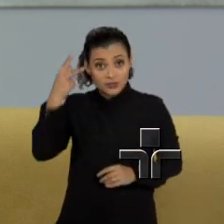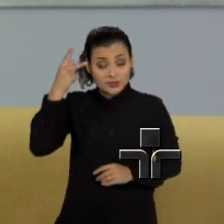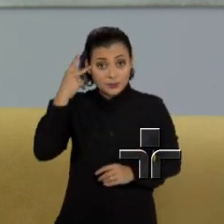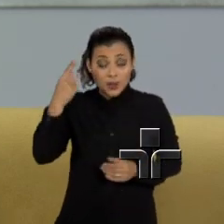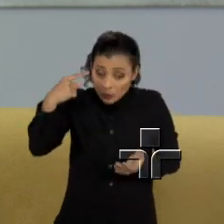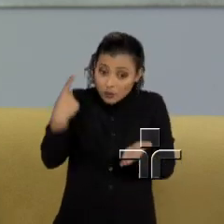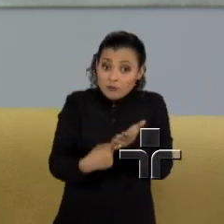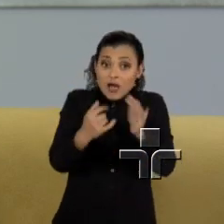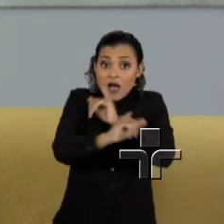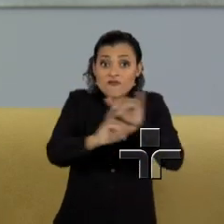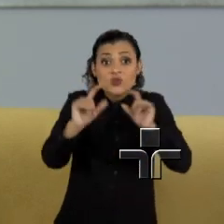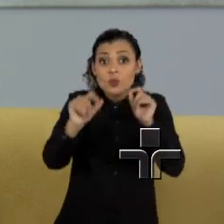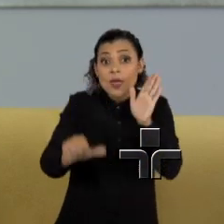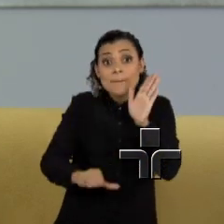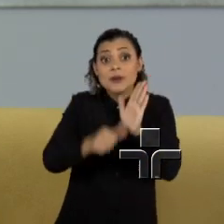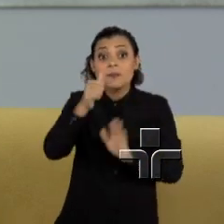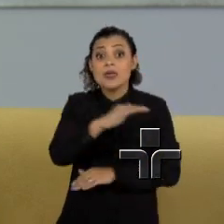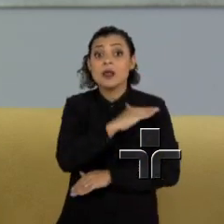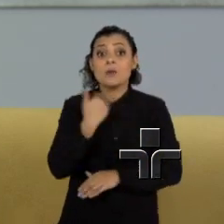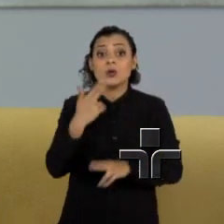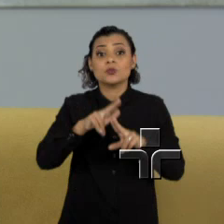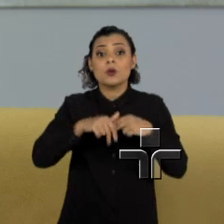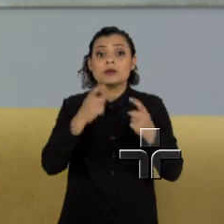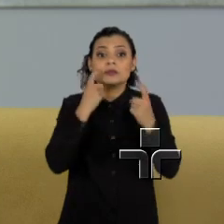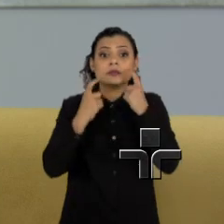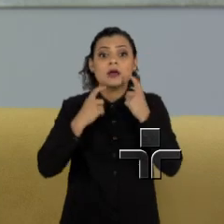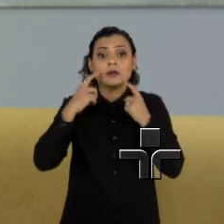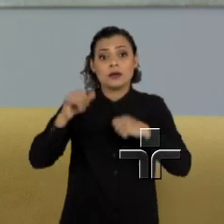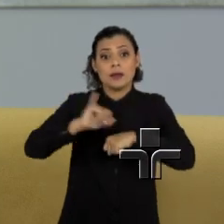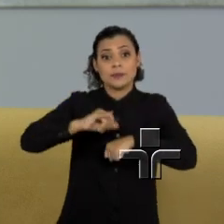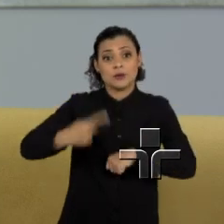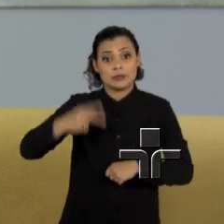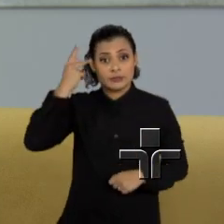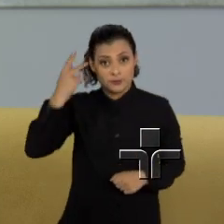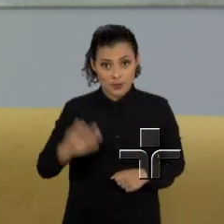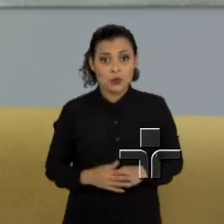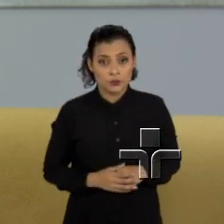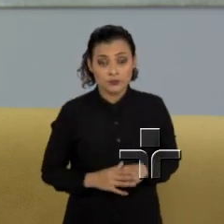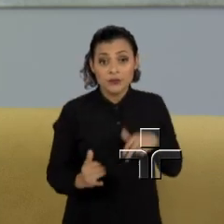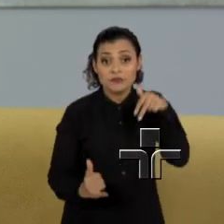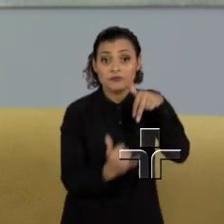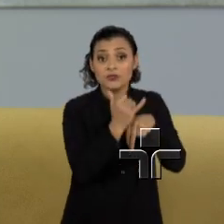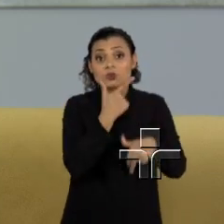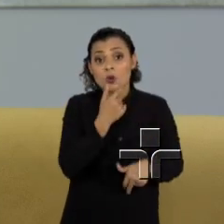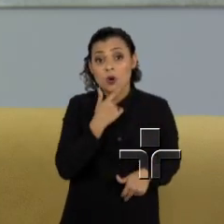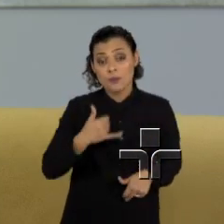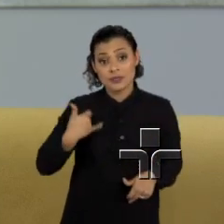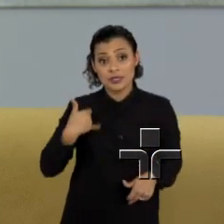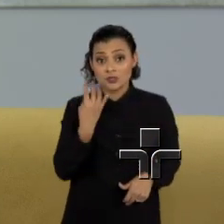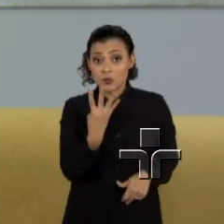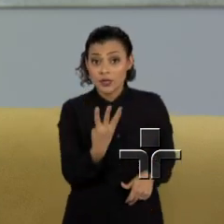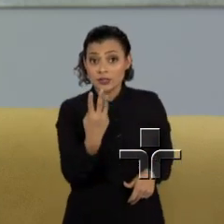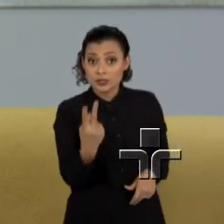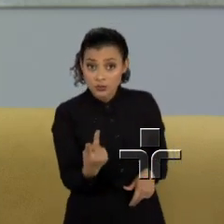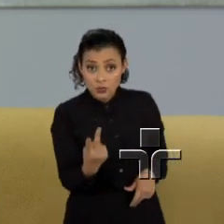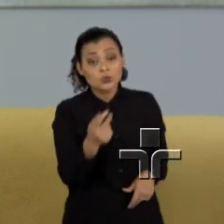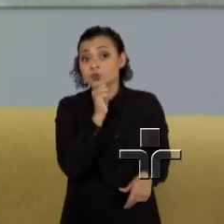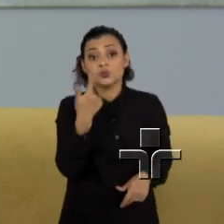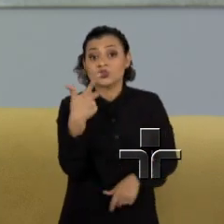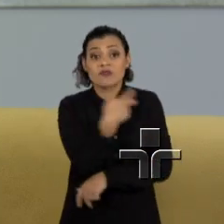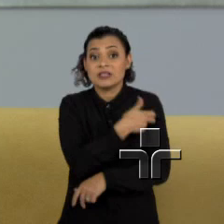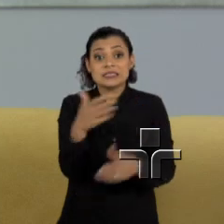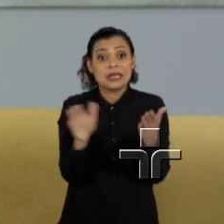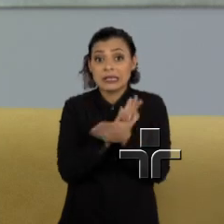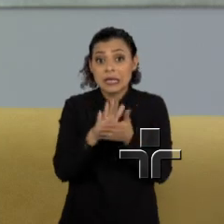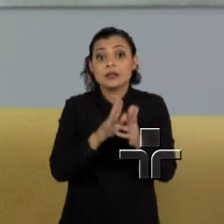há pouco a primeira morte por sarampo na capital paulista. A vítima era um homem de 42 anos que não tinha registro de vacinas e, por